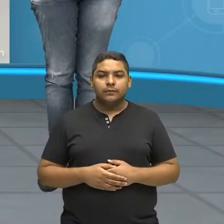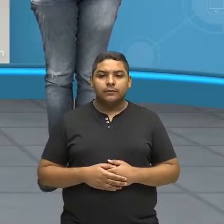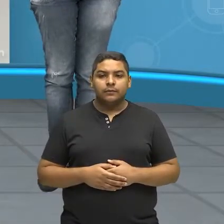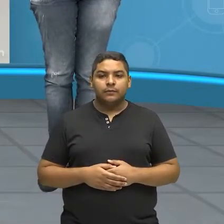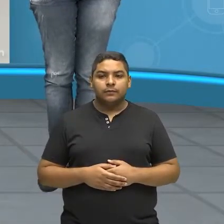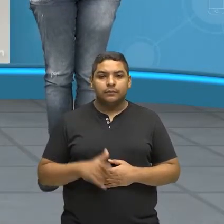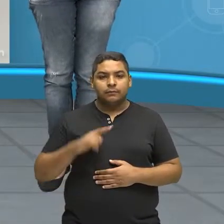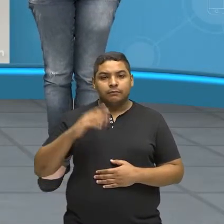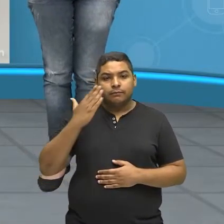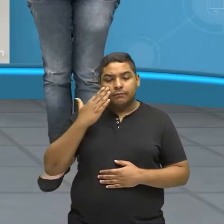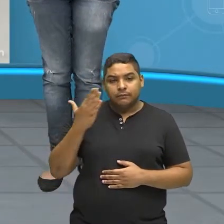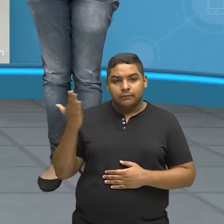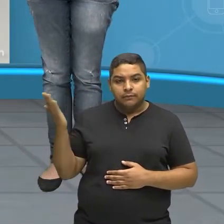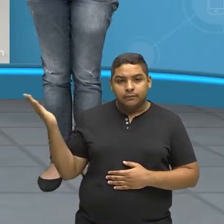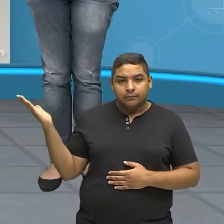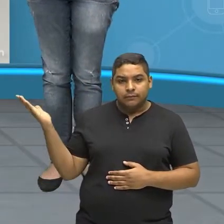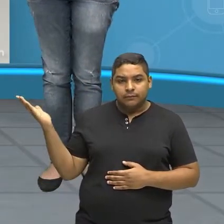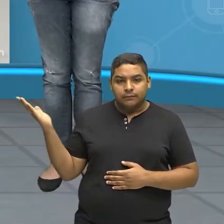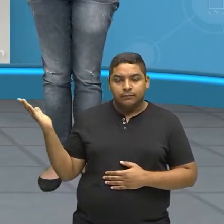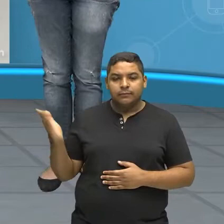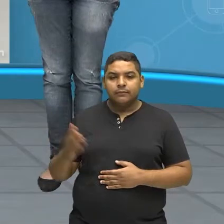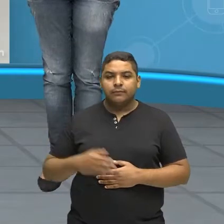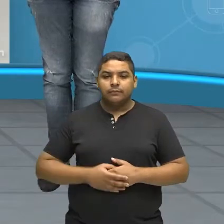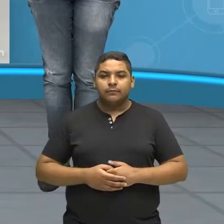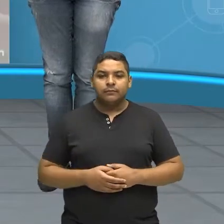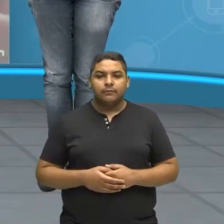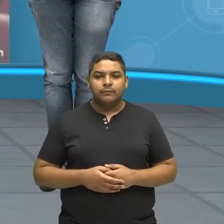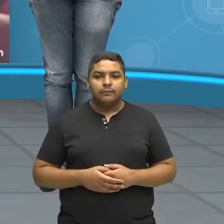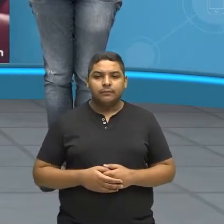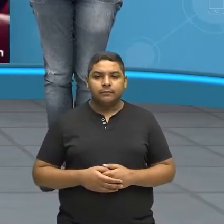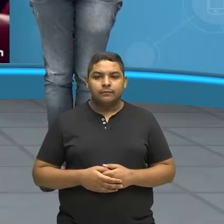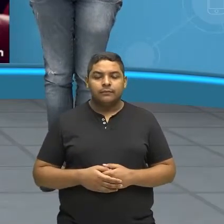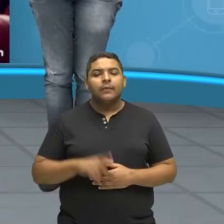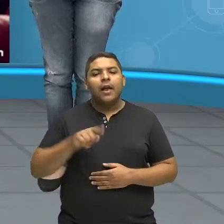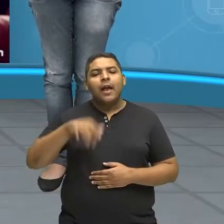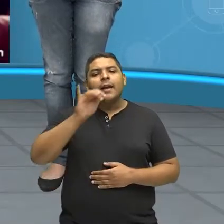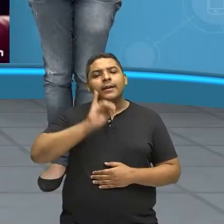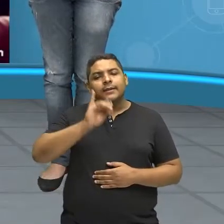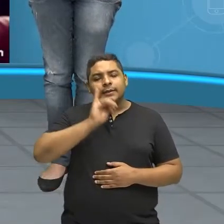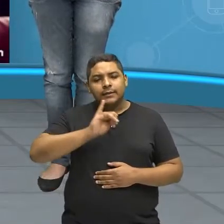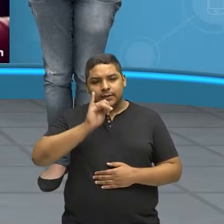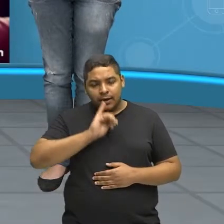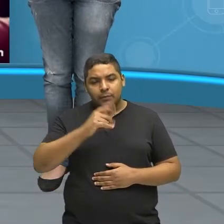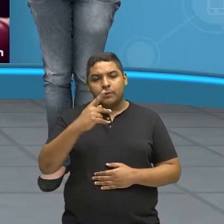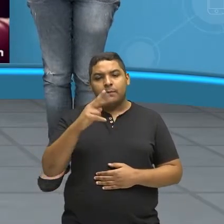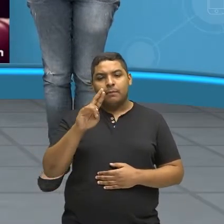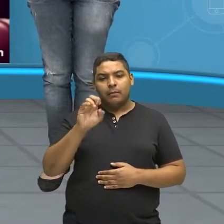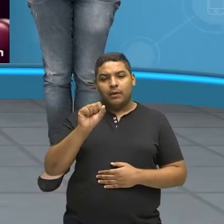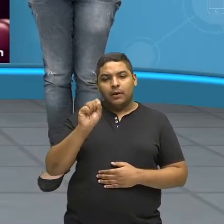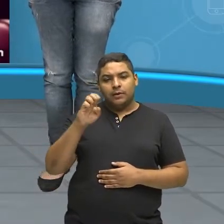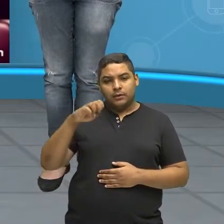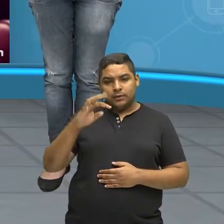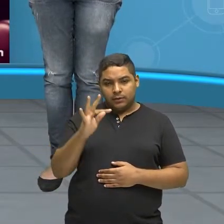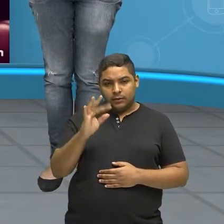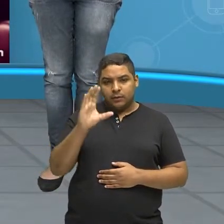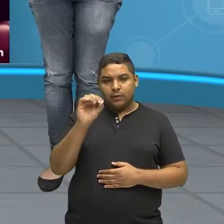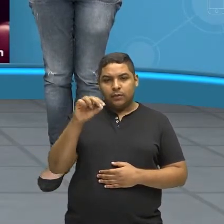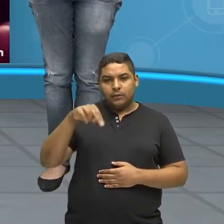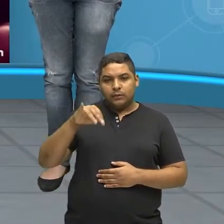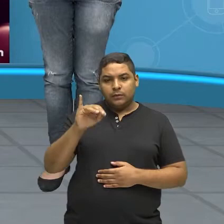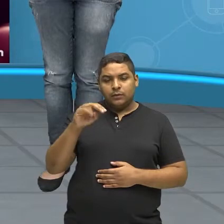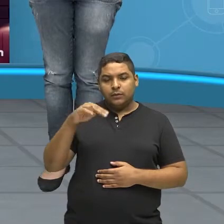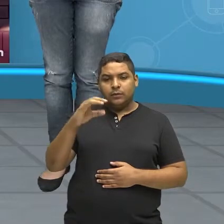am working, I am studying. Esses são exemplos de present continuous. I am watching a